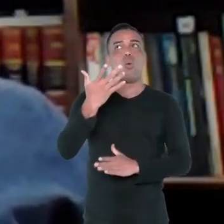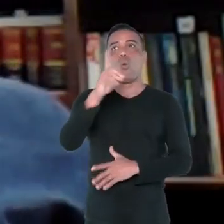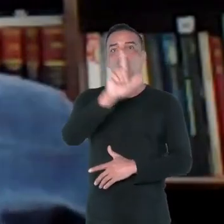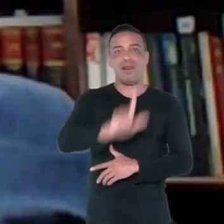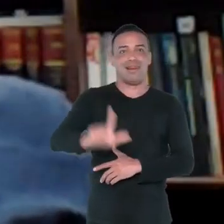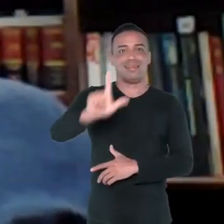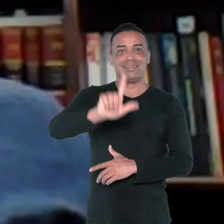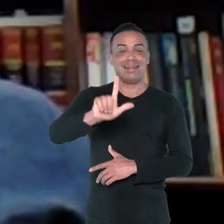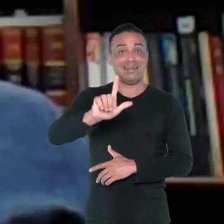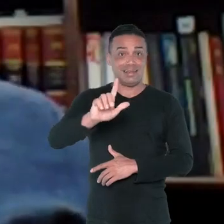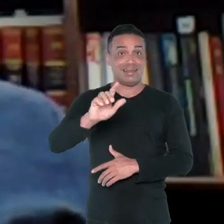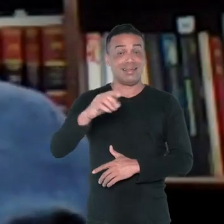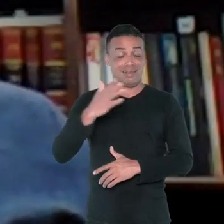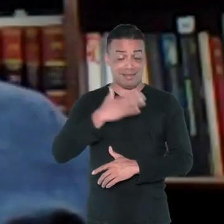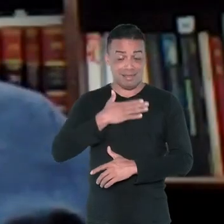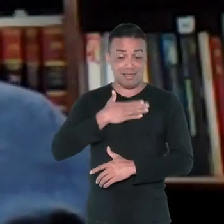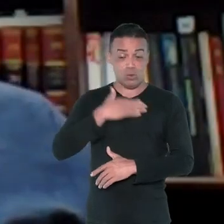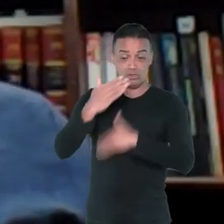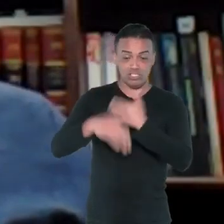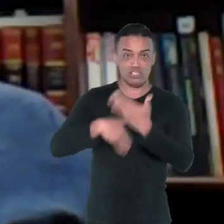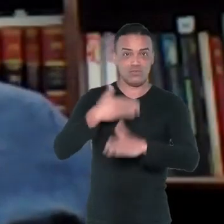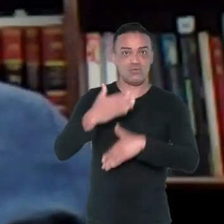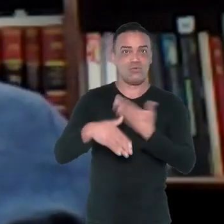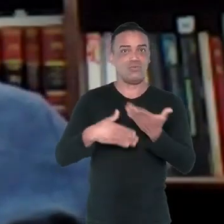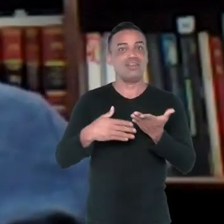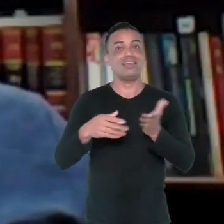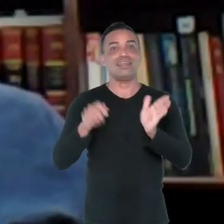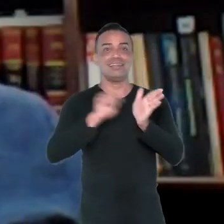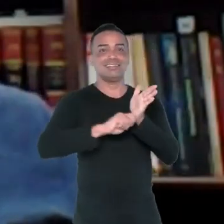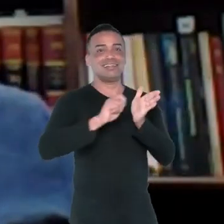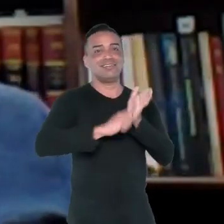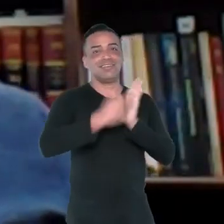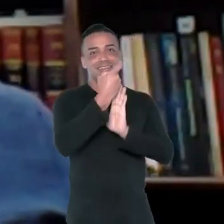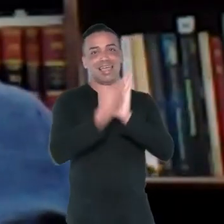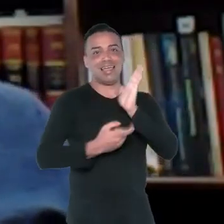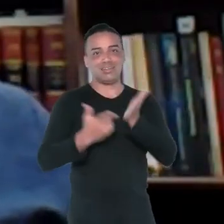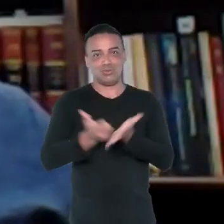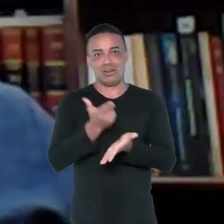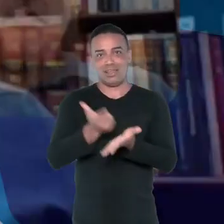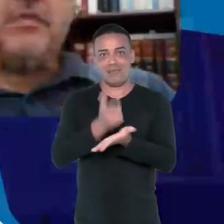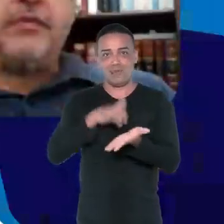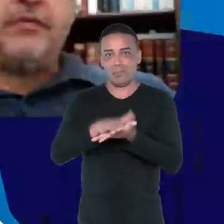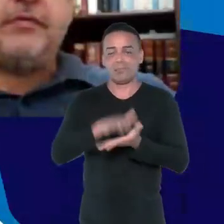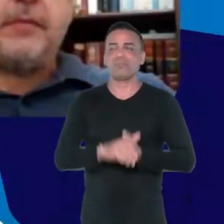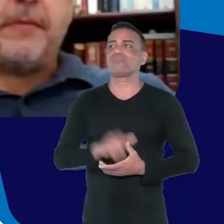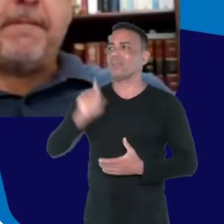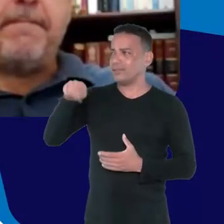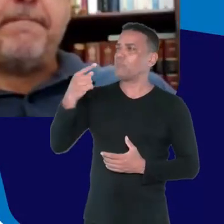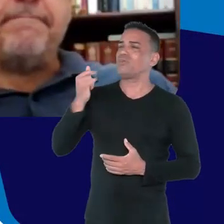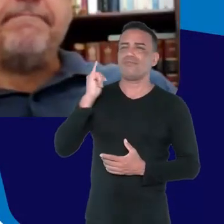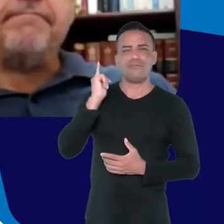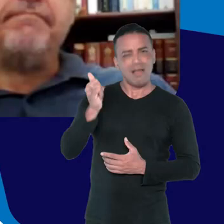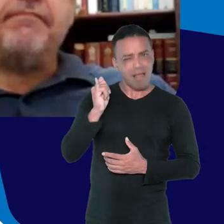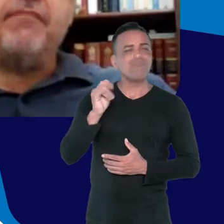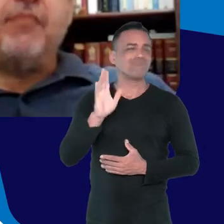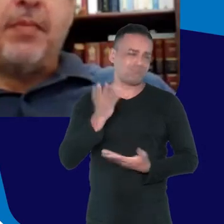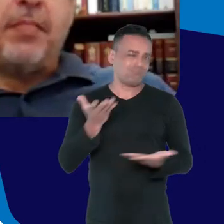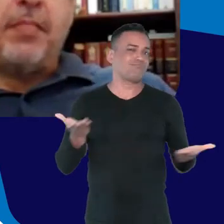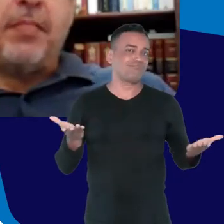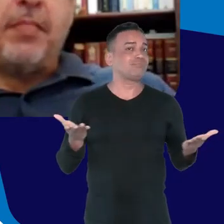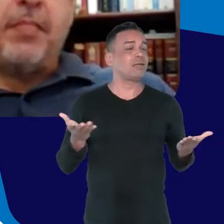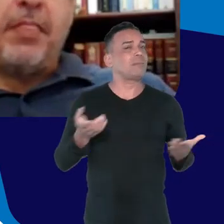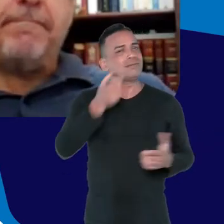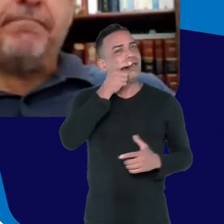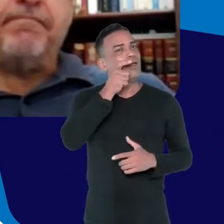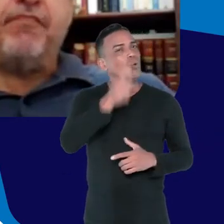né, que foi quando eu desenvolvi e escrevi esse romance. Mais pra frente a gente vai falar sobre isso, mas